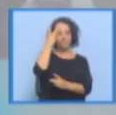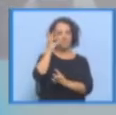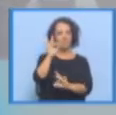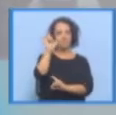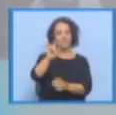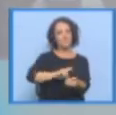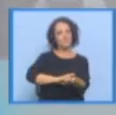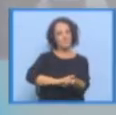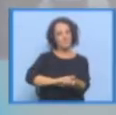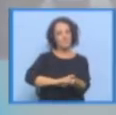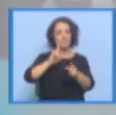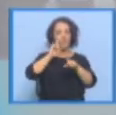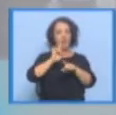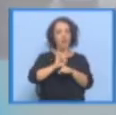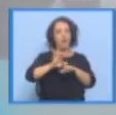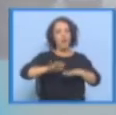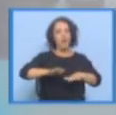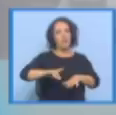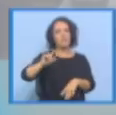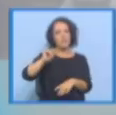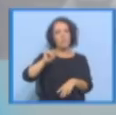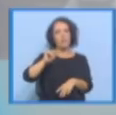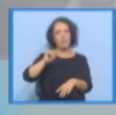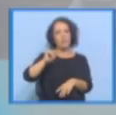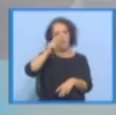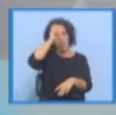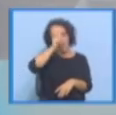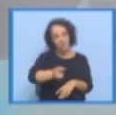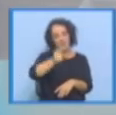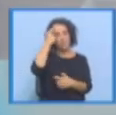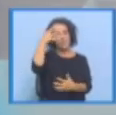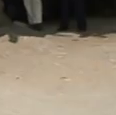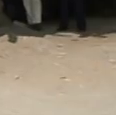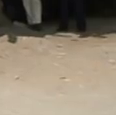sua presença, assim como as homenagens com que é recordado.